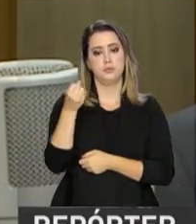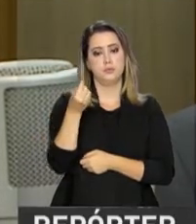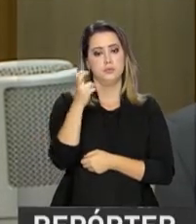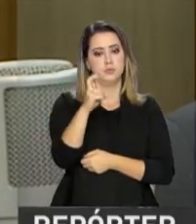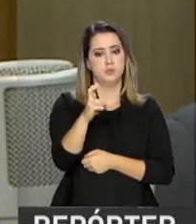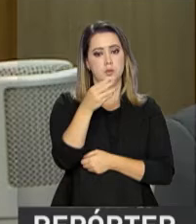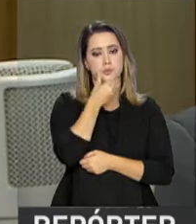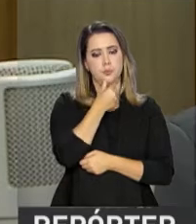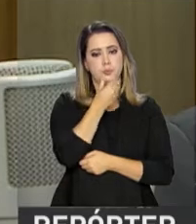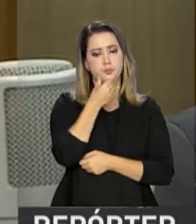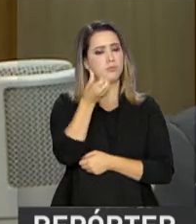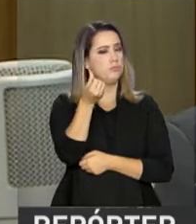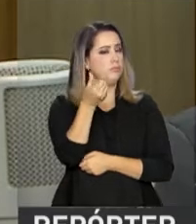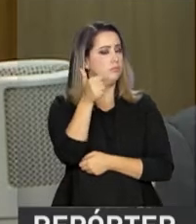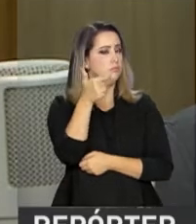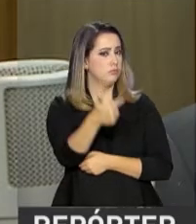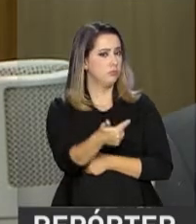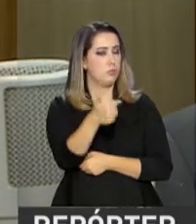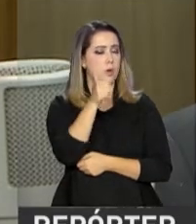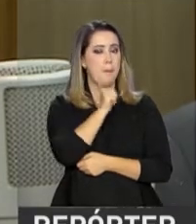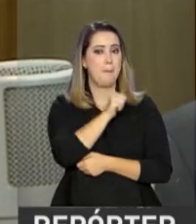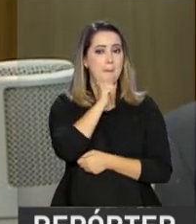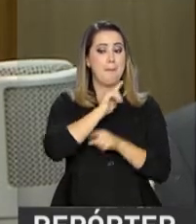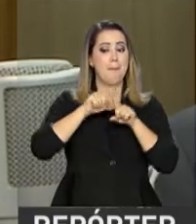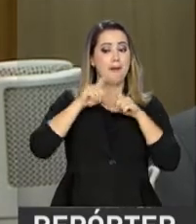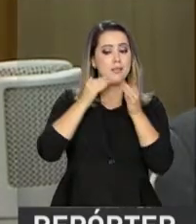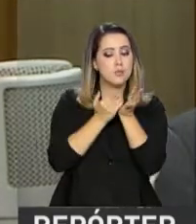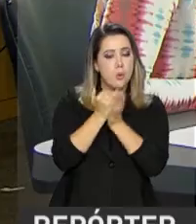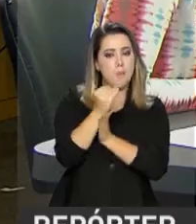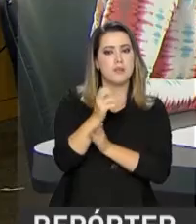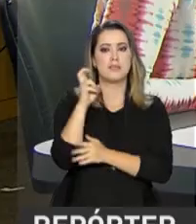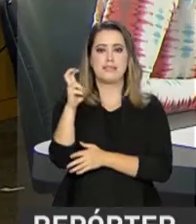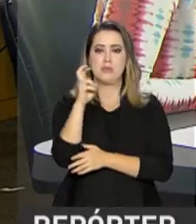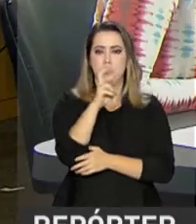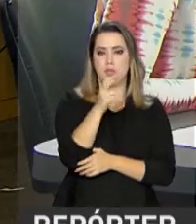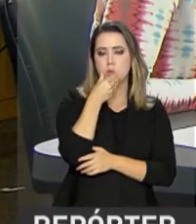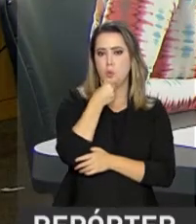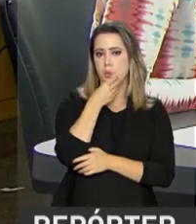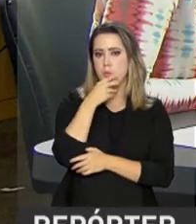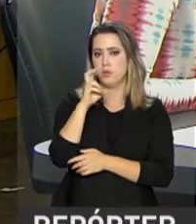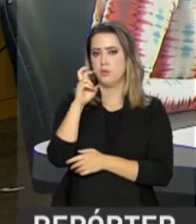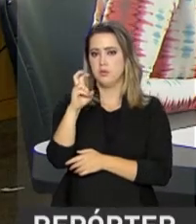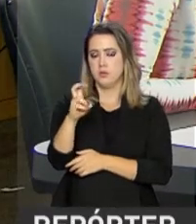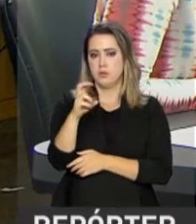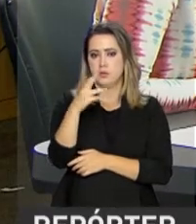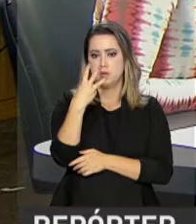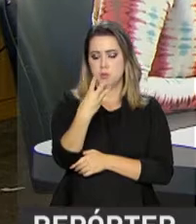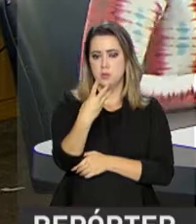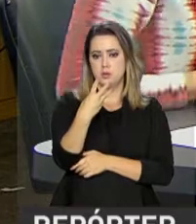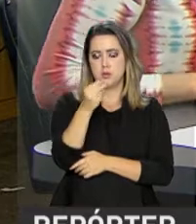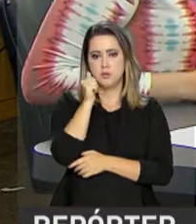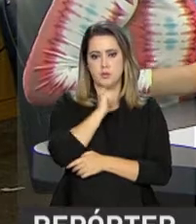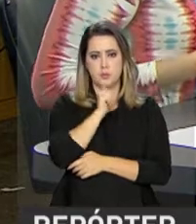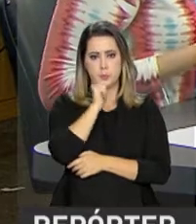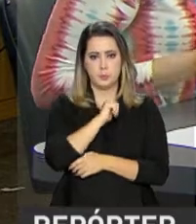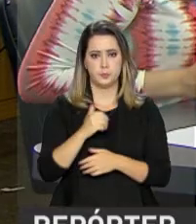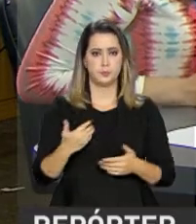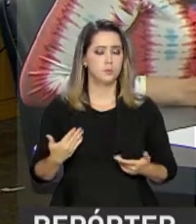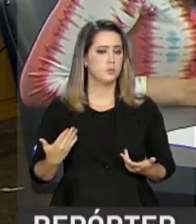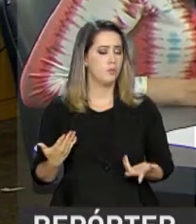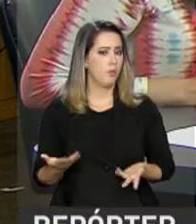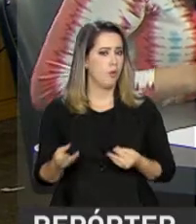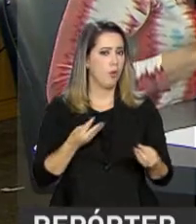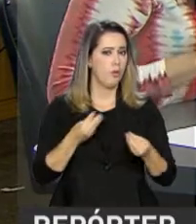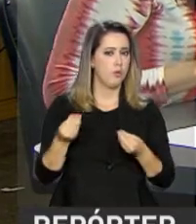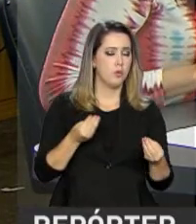anos para homem e 62 para a mulher mas de partida são 55 anos para os homens e 53 anos para a mulher secretário e um tempo de